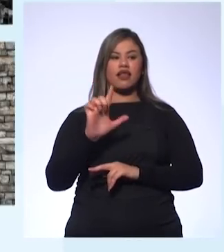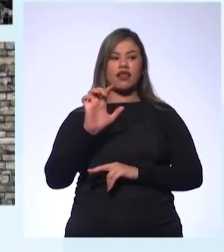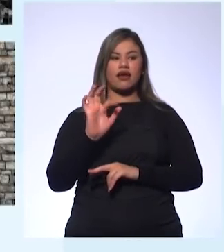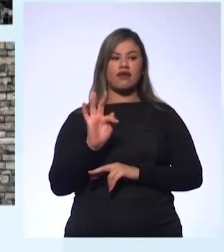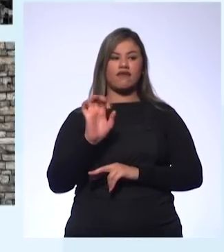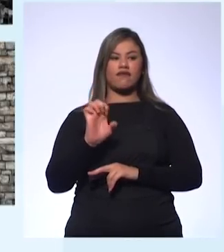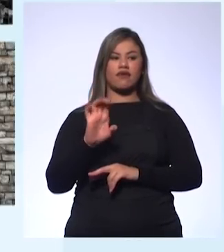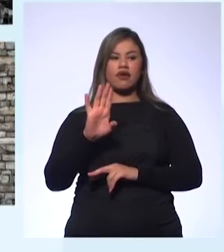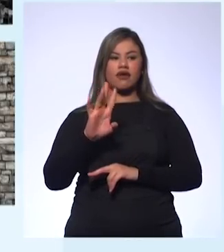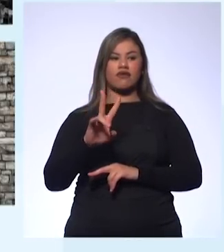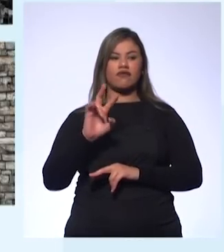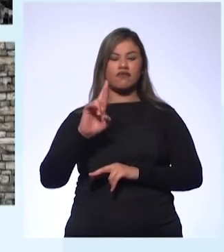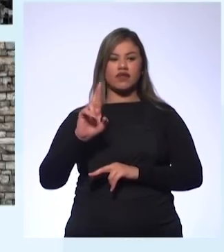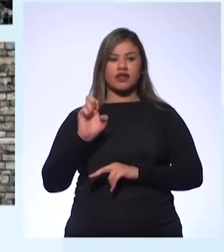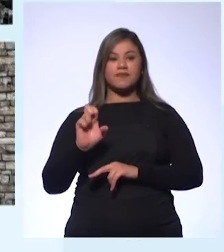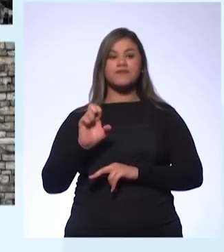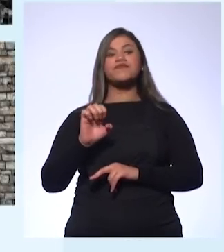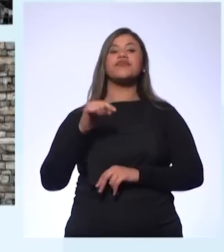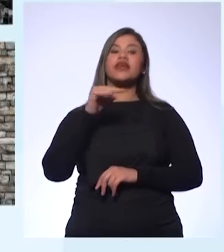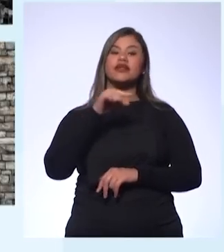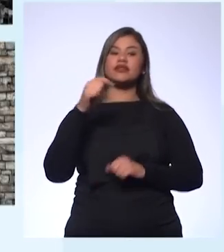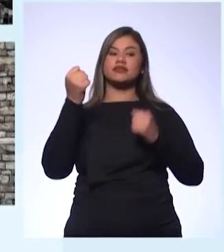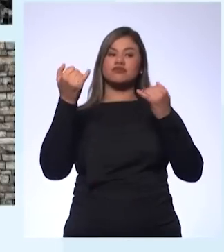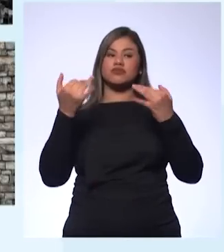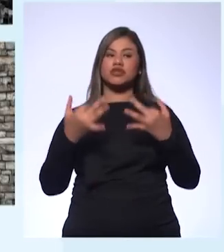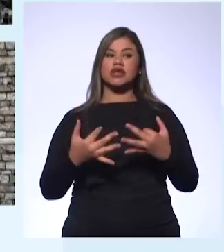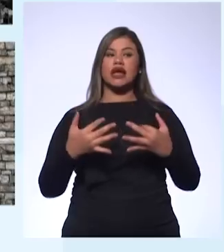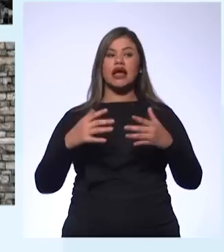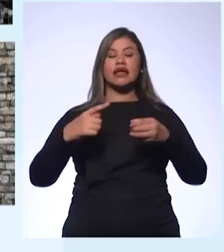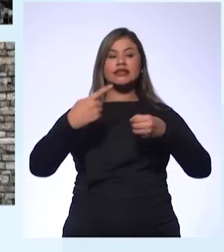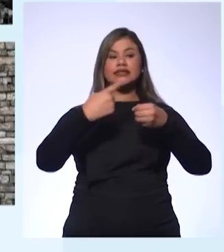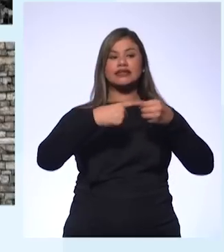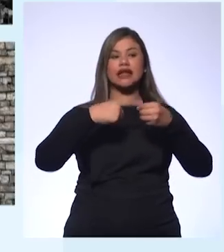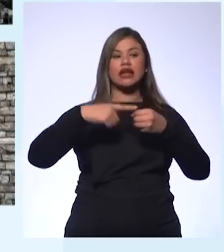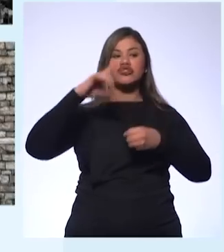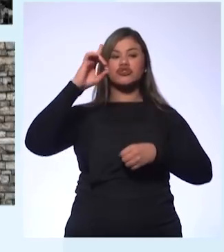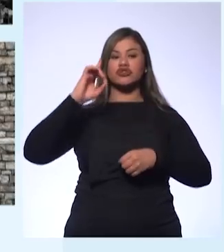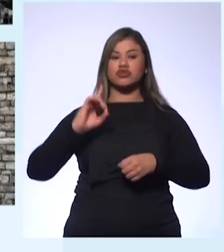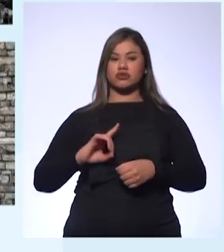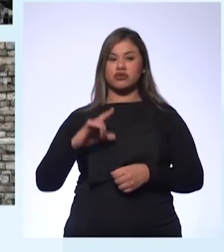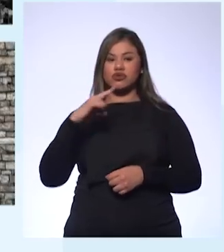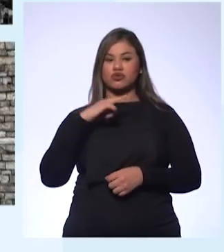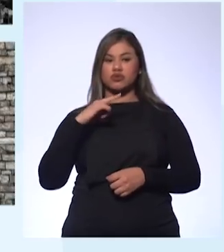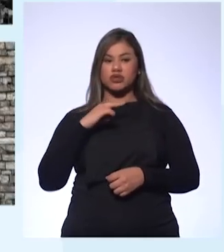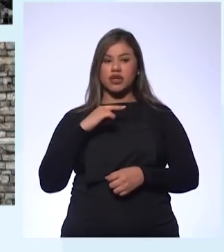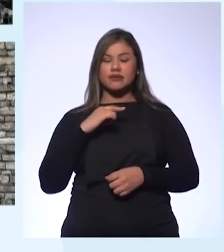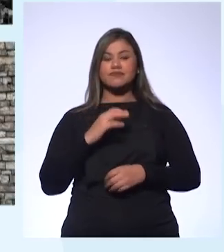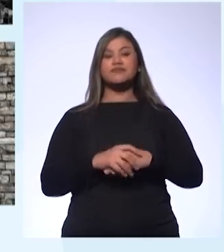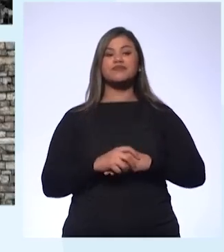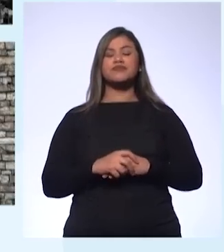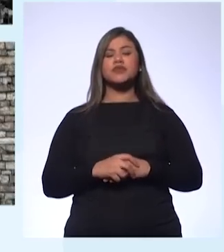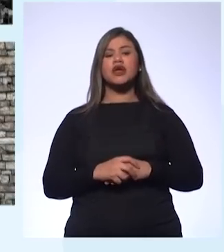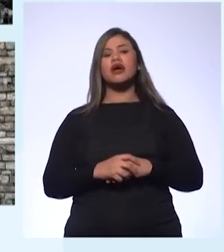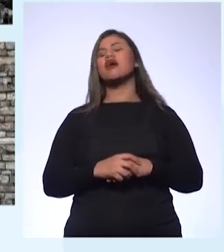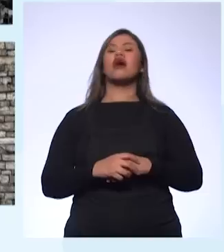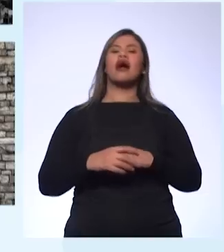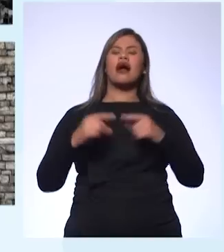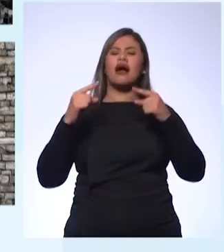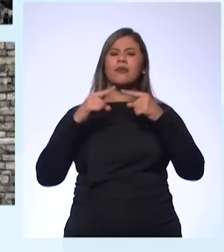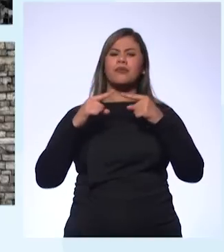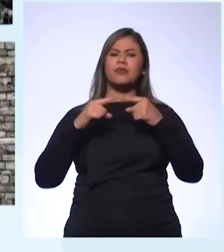sobre o direito à cidade. Tá. Olha só, o direito à cidade é muito mais que a